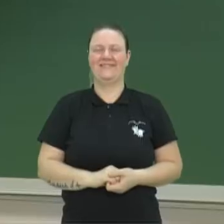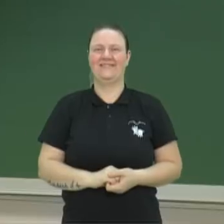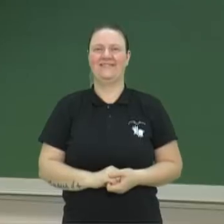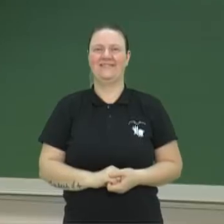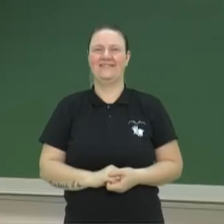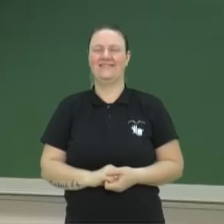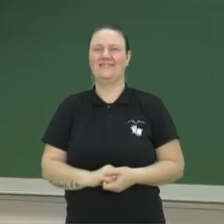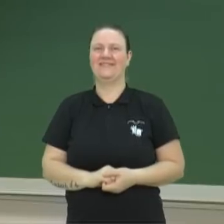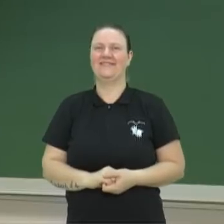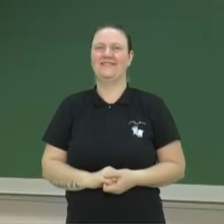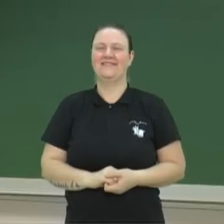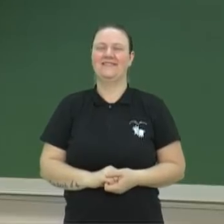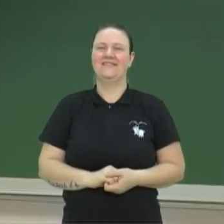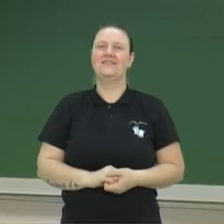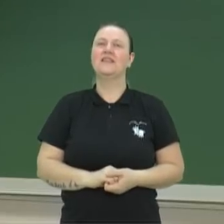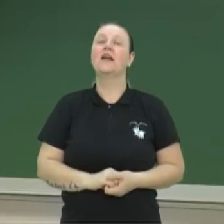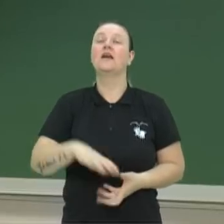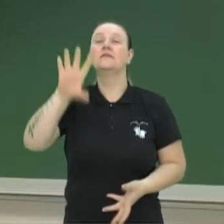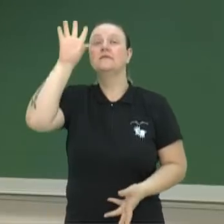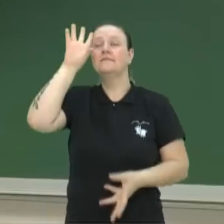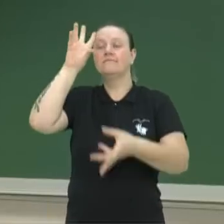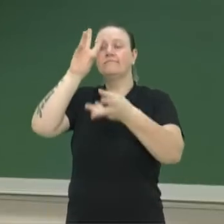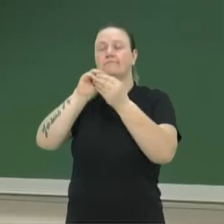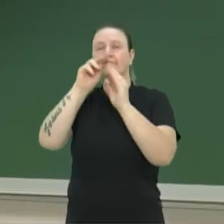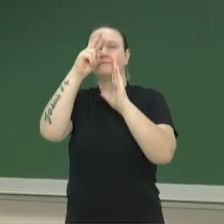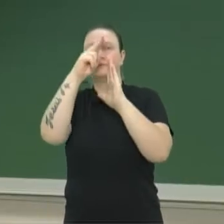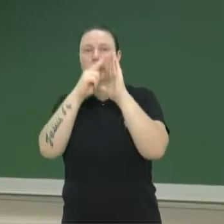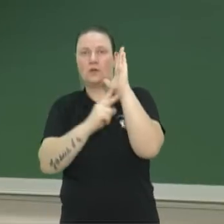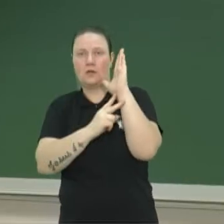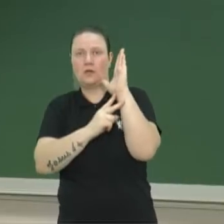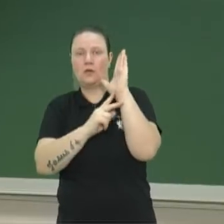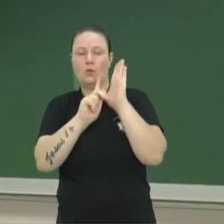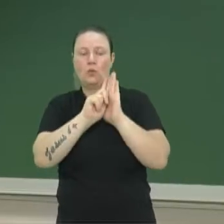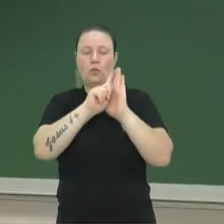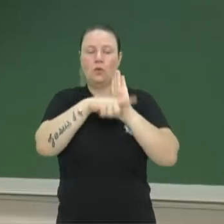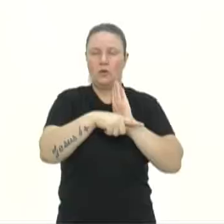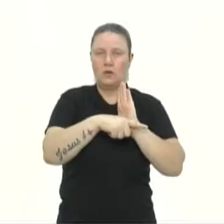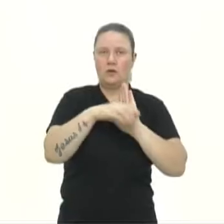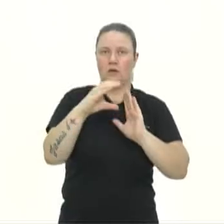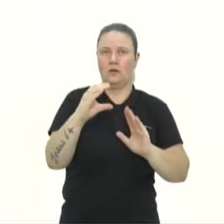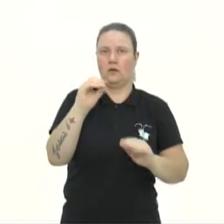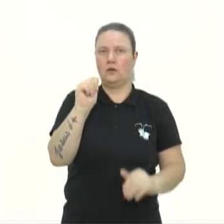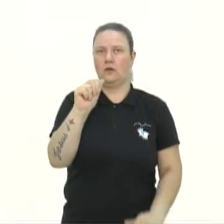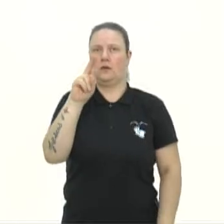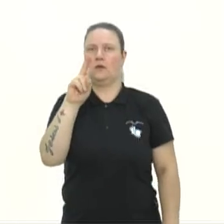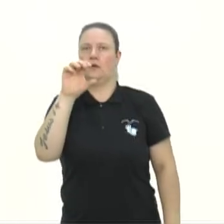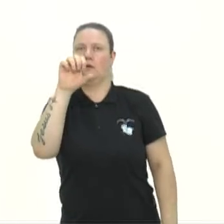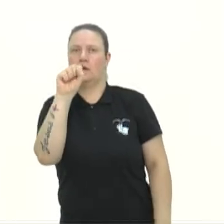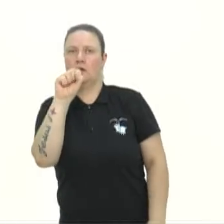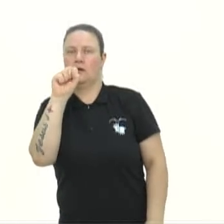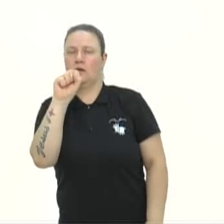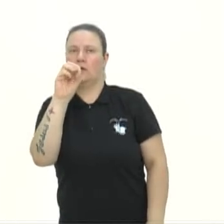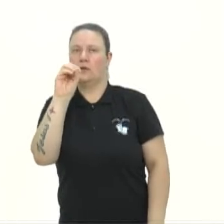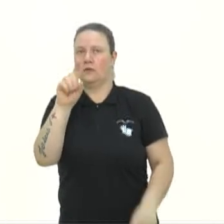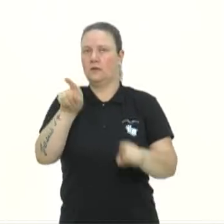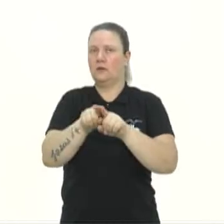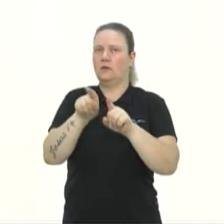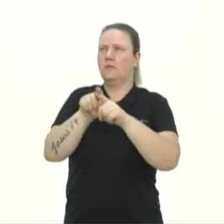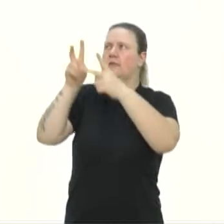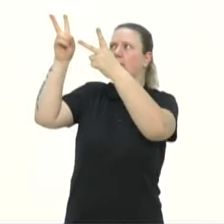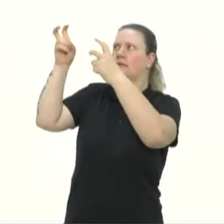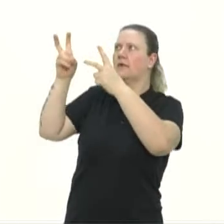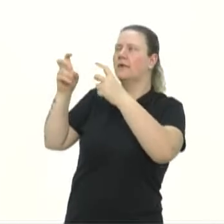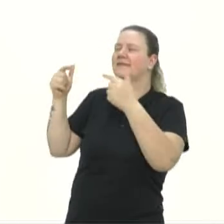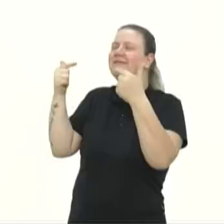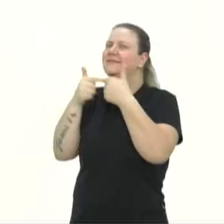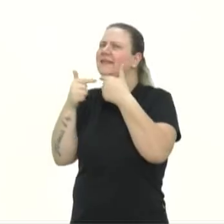vamos ler e compreender o gênero textual causo, certo? Vamos identificar efeitos de humor, então, presentes